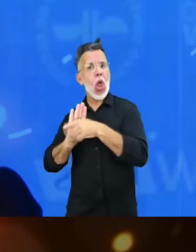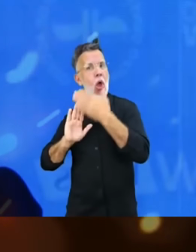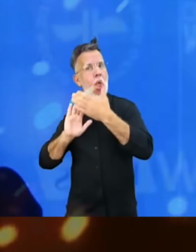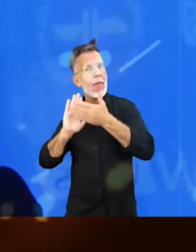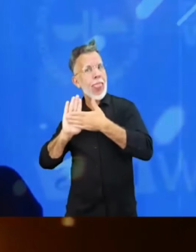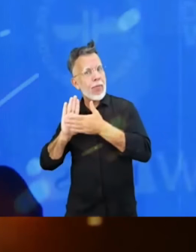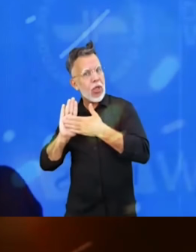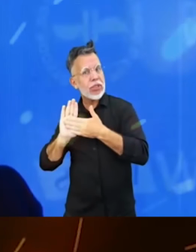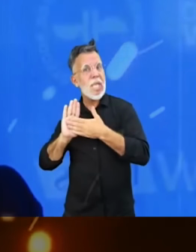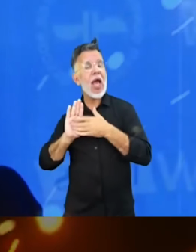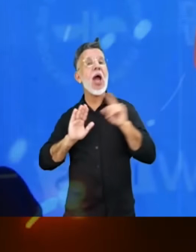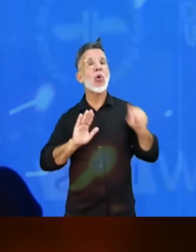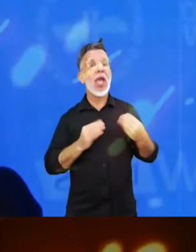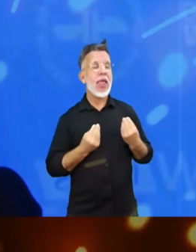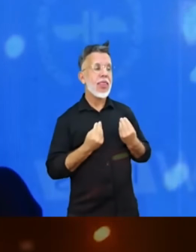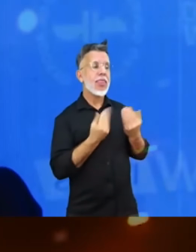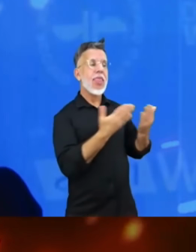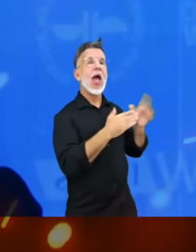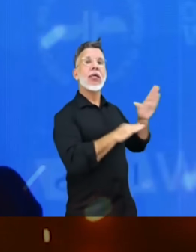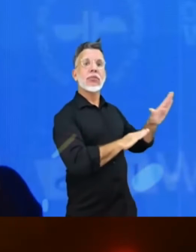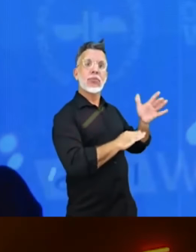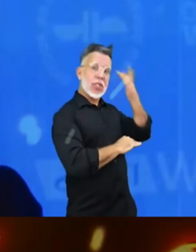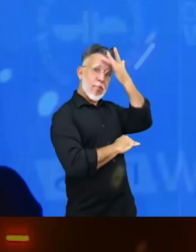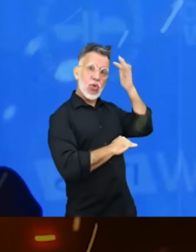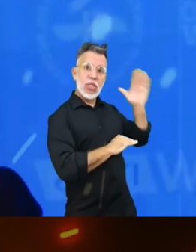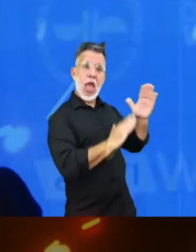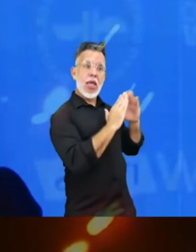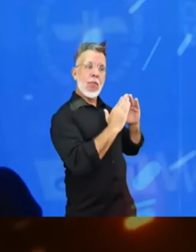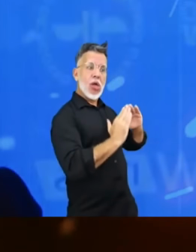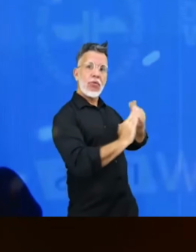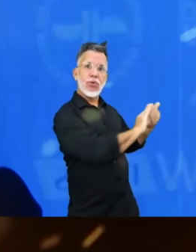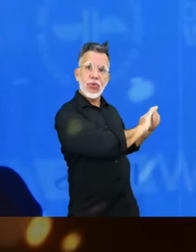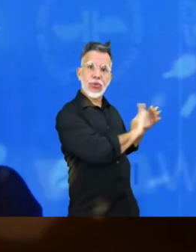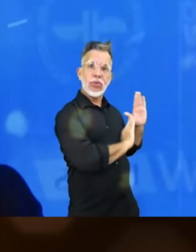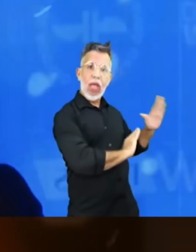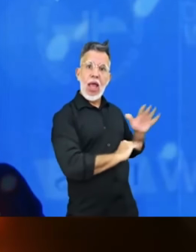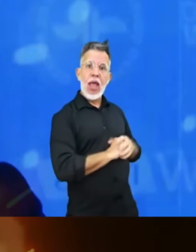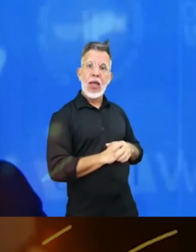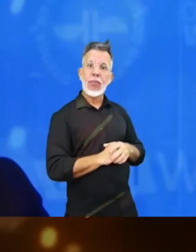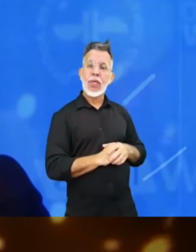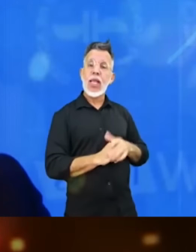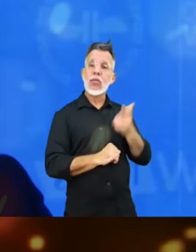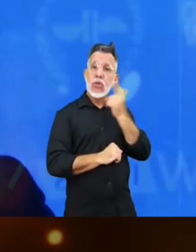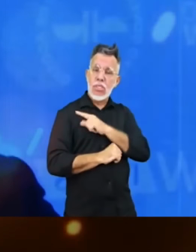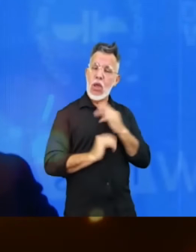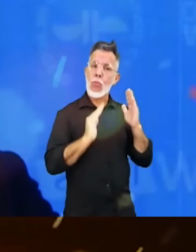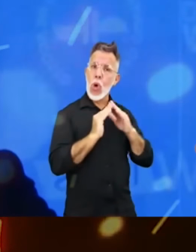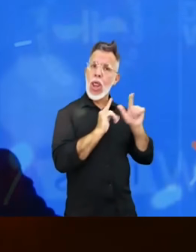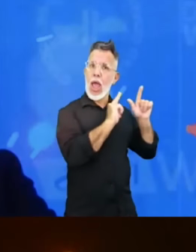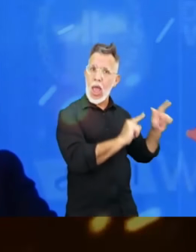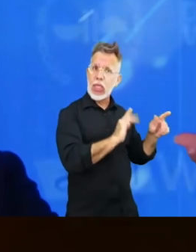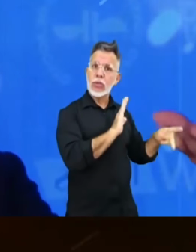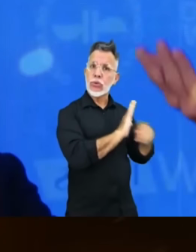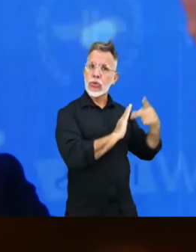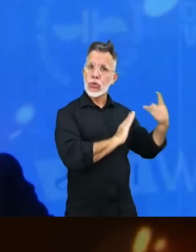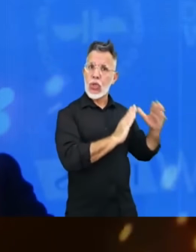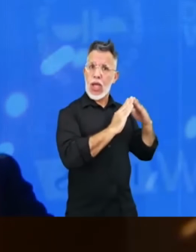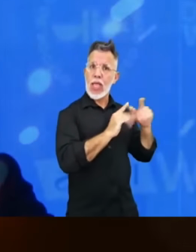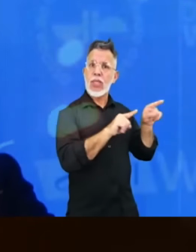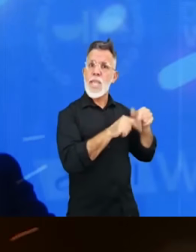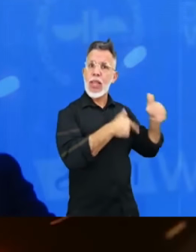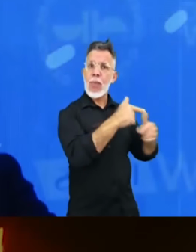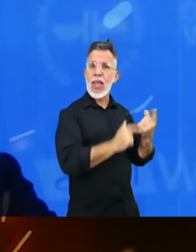dar título de propriedade pras pessoas que moram na periferia para que elas consigam morar com seu título de propriedade e também trabalhar